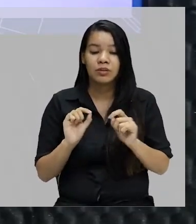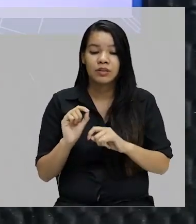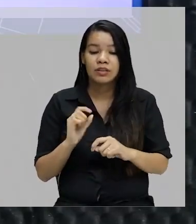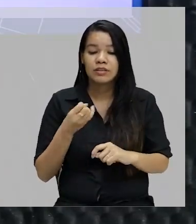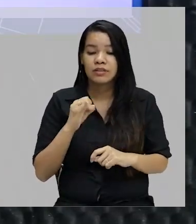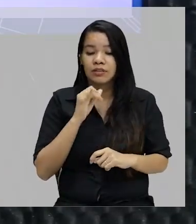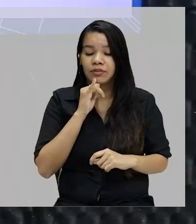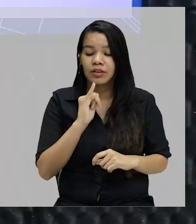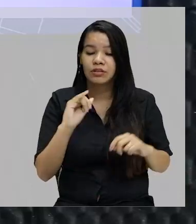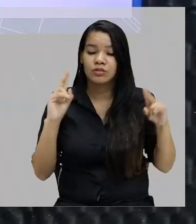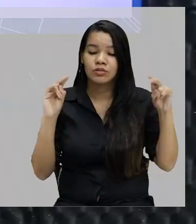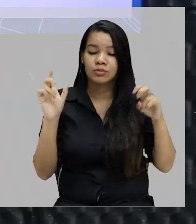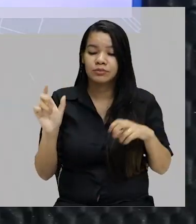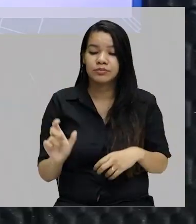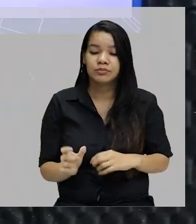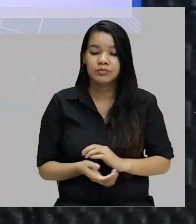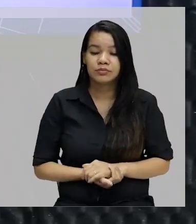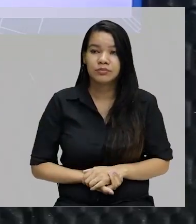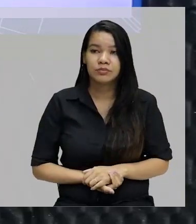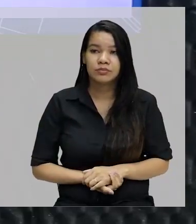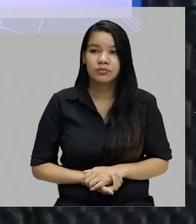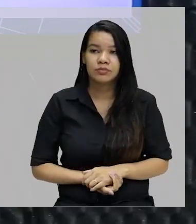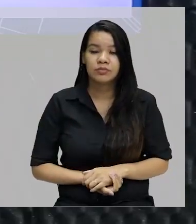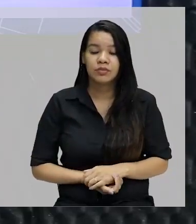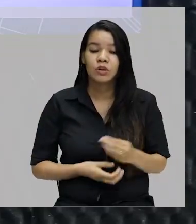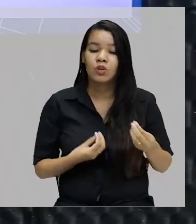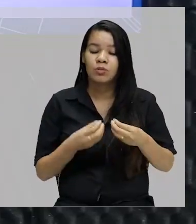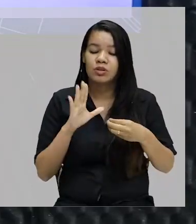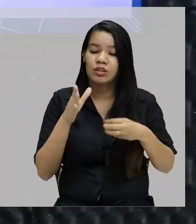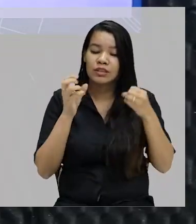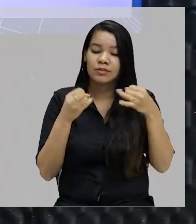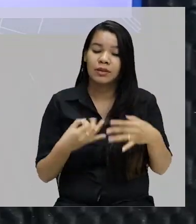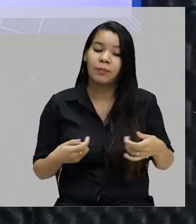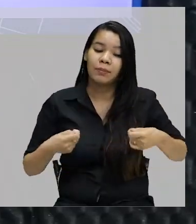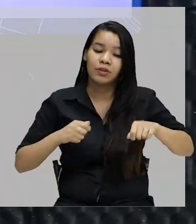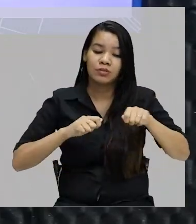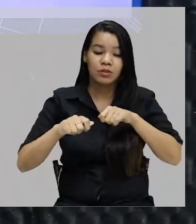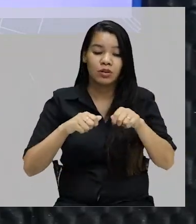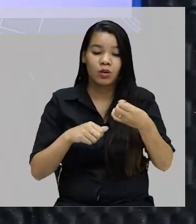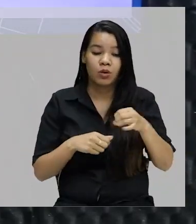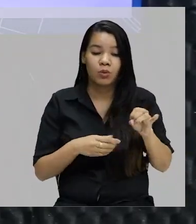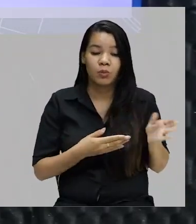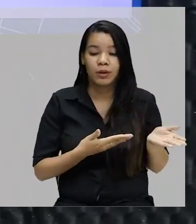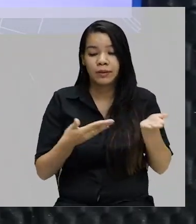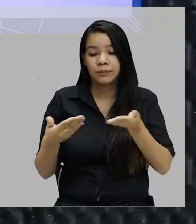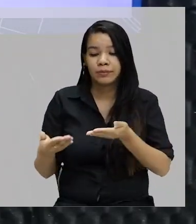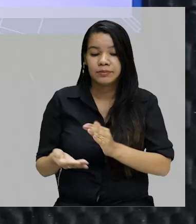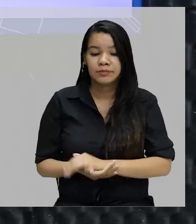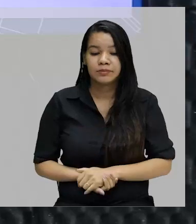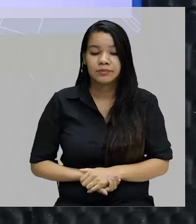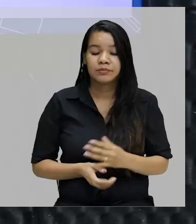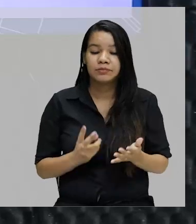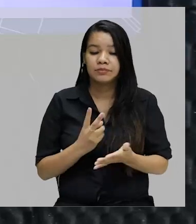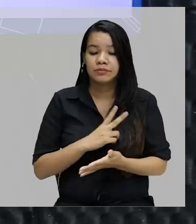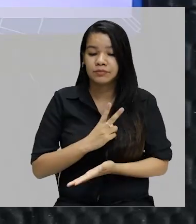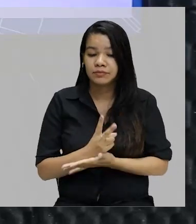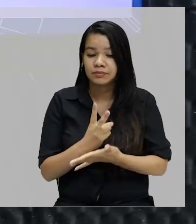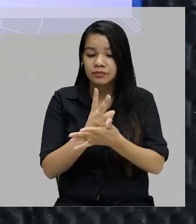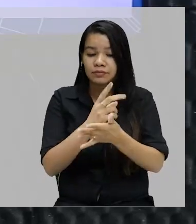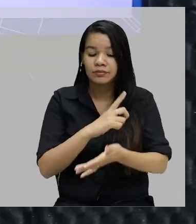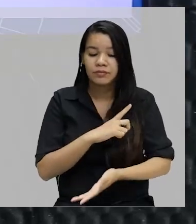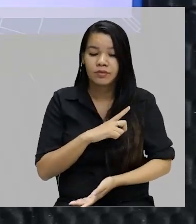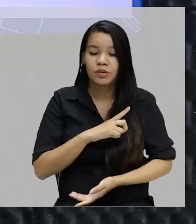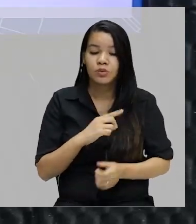do sujeito, é aquilo que se declara do sujeito, que, como eu disse, pode ser uma ação ou pode ser um atributo. O predicado terá sempre um verbo